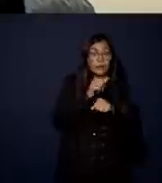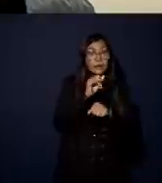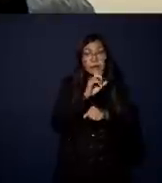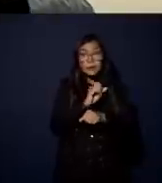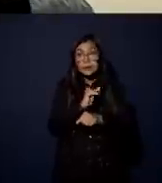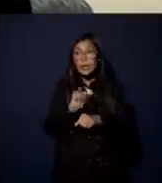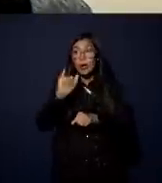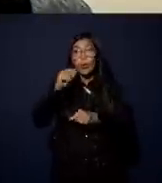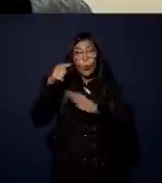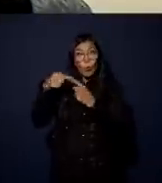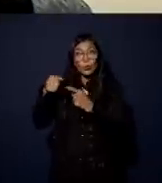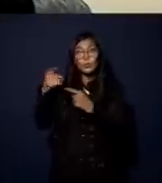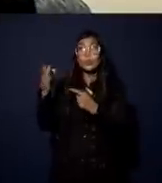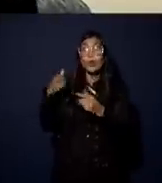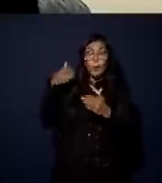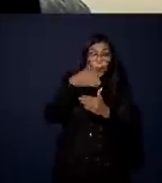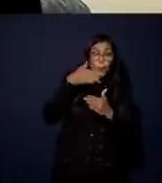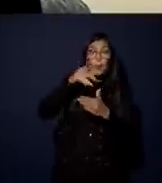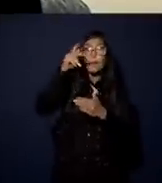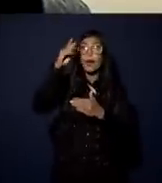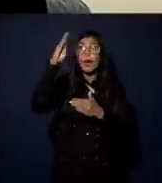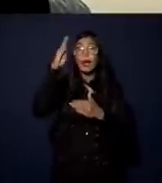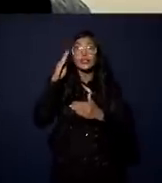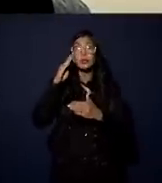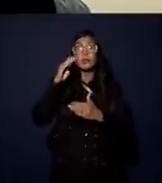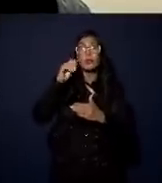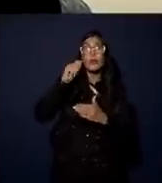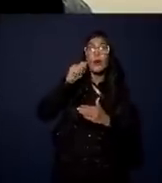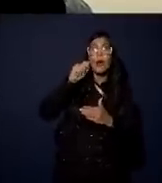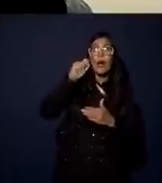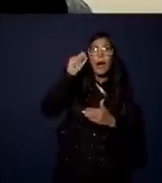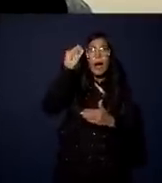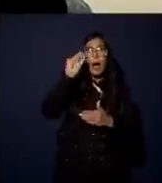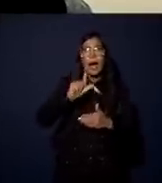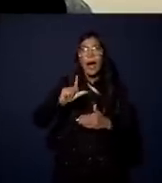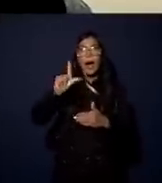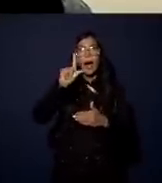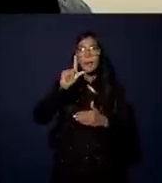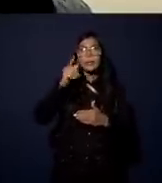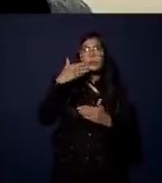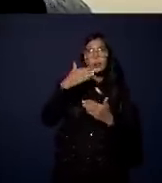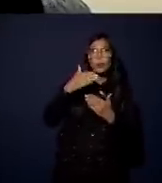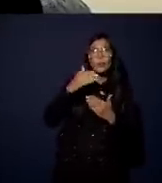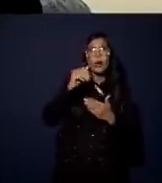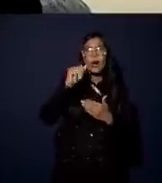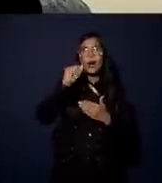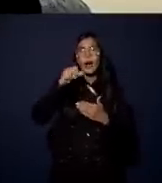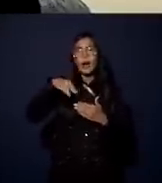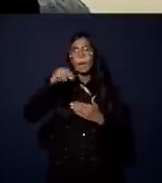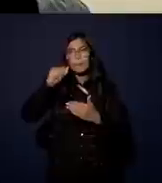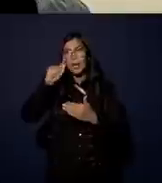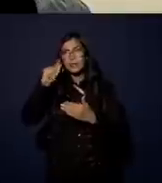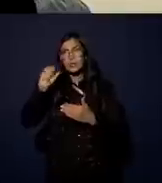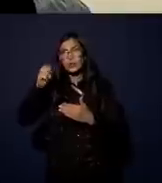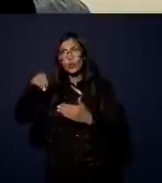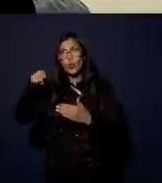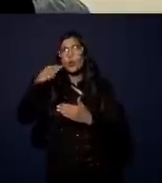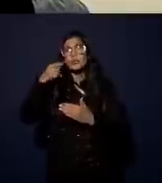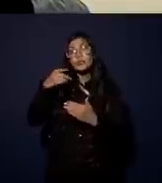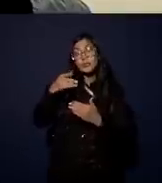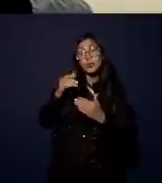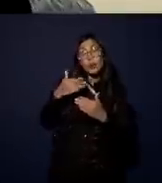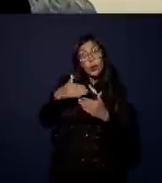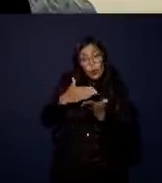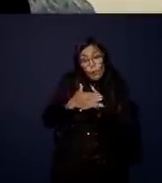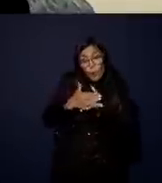forte aqui no Brasil acho que a Amazon lá atrás né começou no início de uma maneira um pouco mais tímida depois acelerando